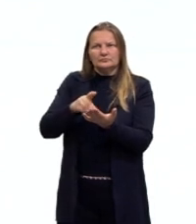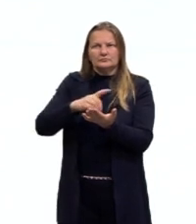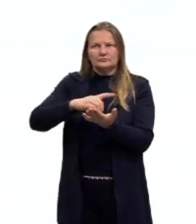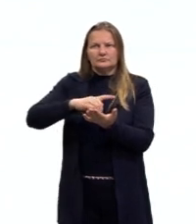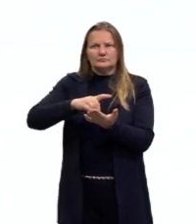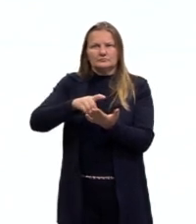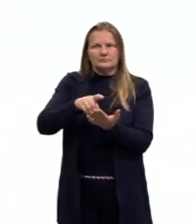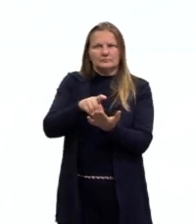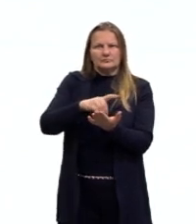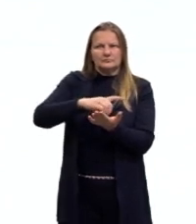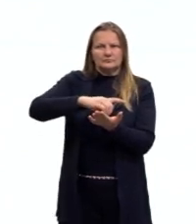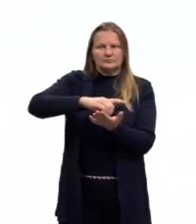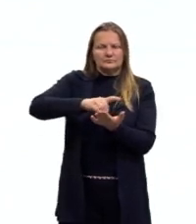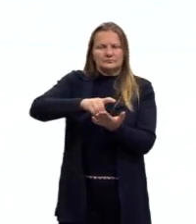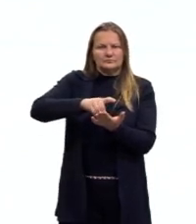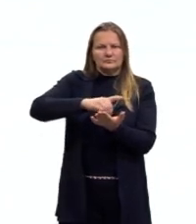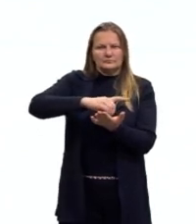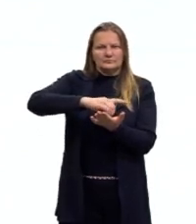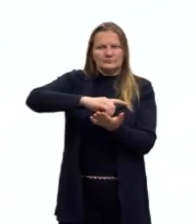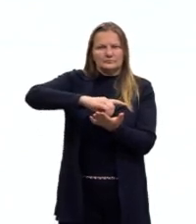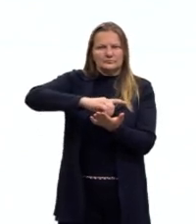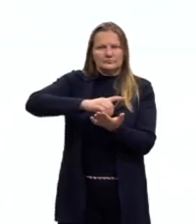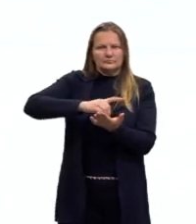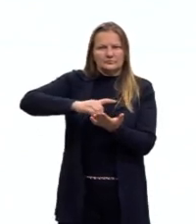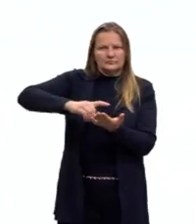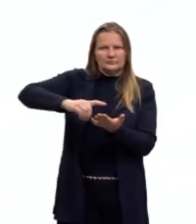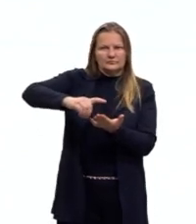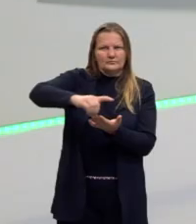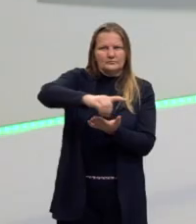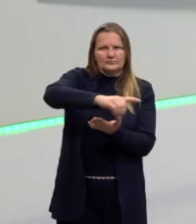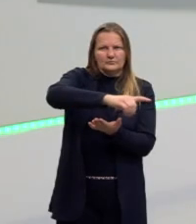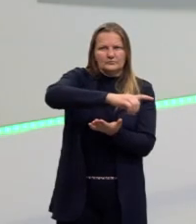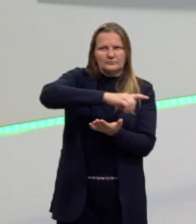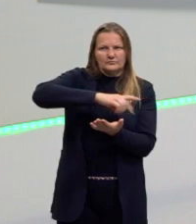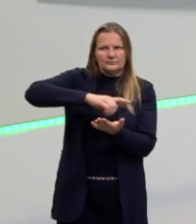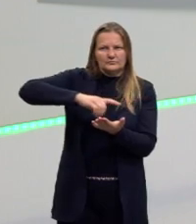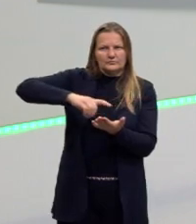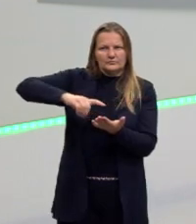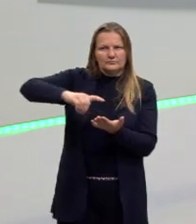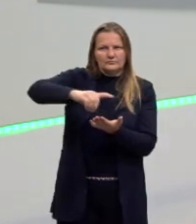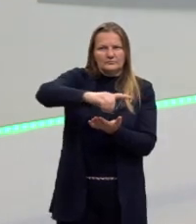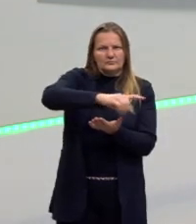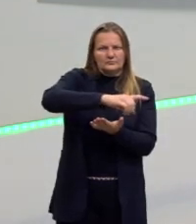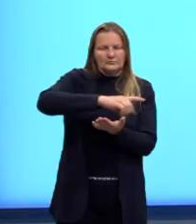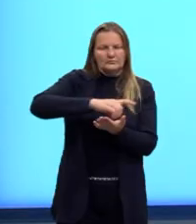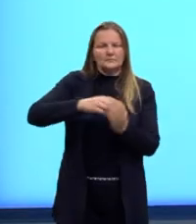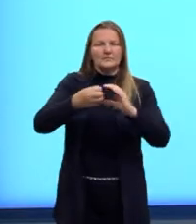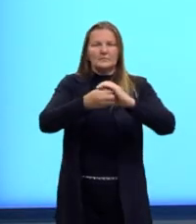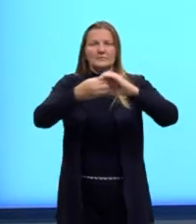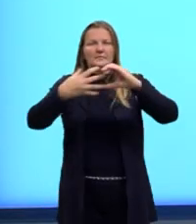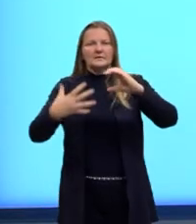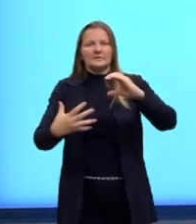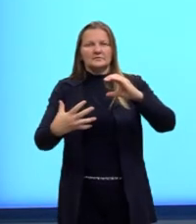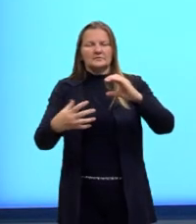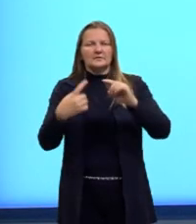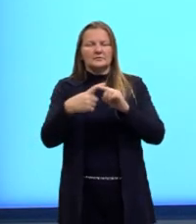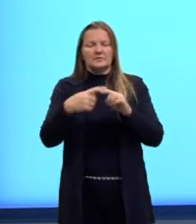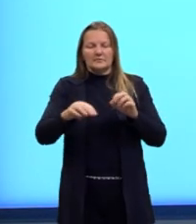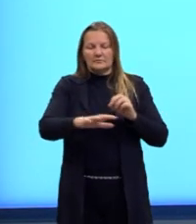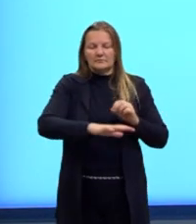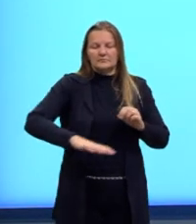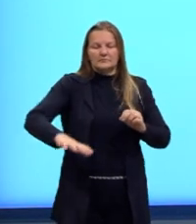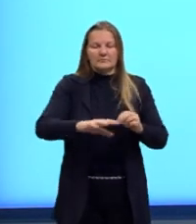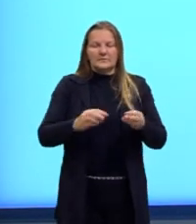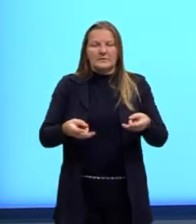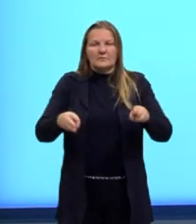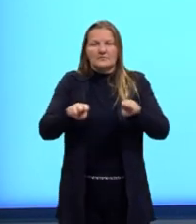Ele se orienta de uma forma circular ao redor, né, desse fio, tá? E isso é a característica do campo magnético.